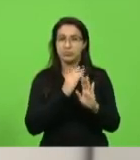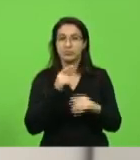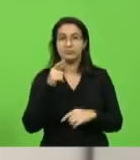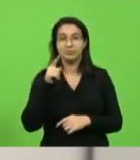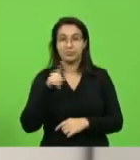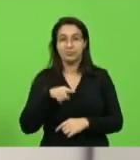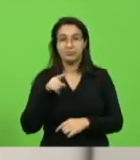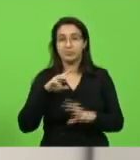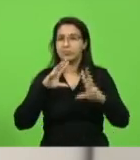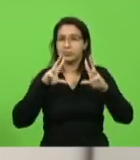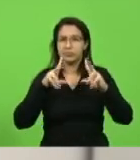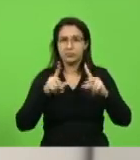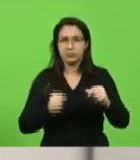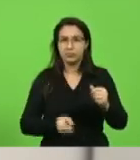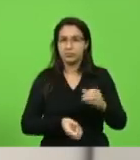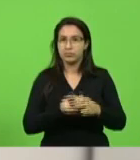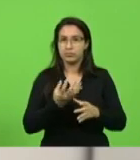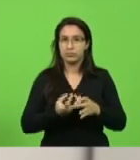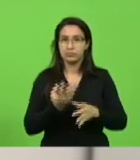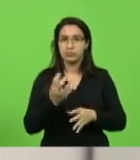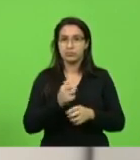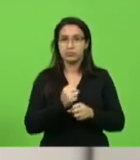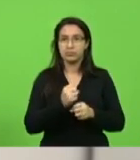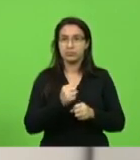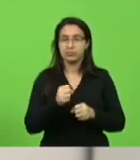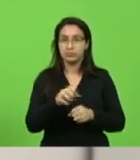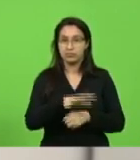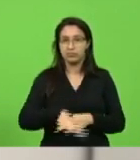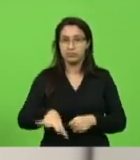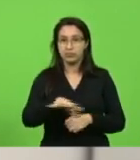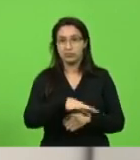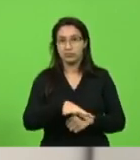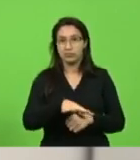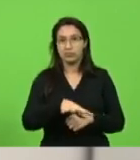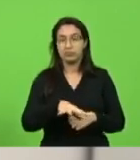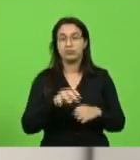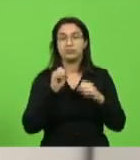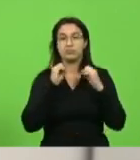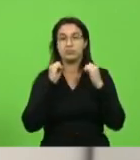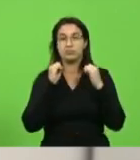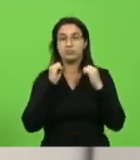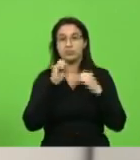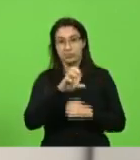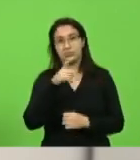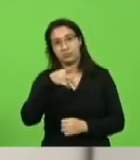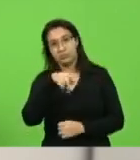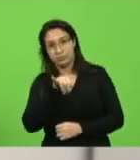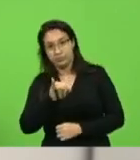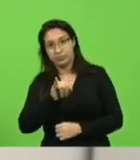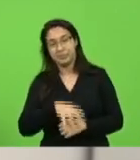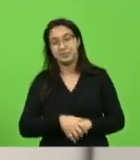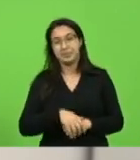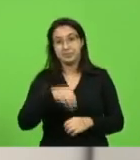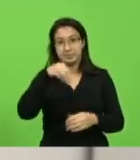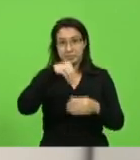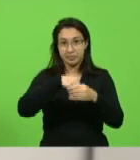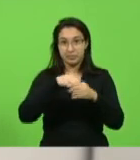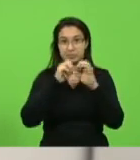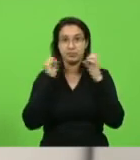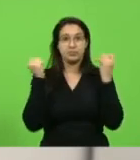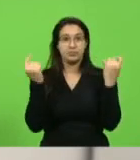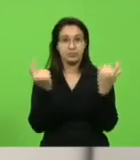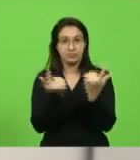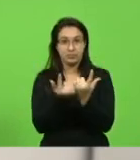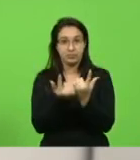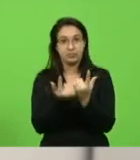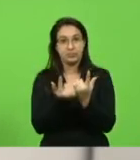todo aquele produzido no âmbito da comissão parlamentar de inquérito. Ou seja, na Assembleia Legislativa,